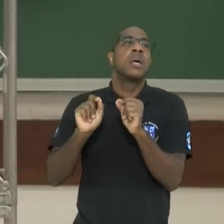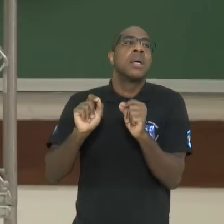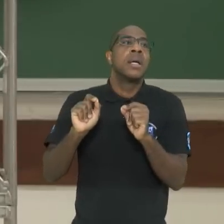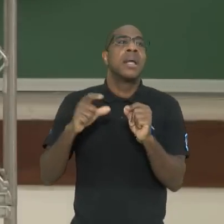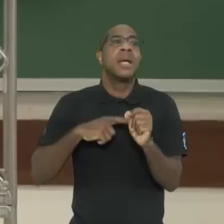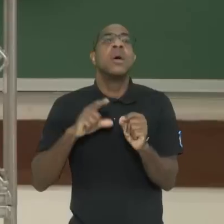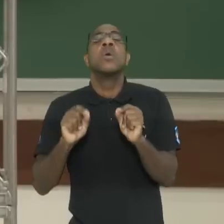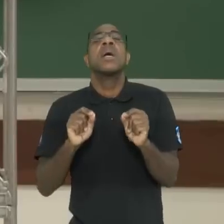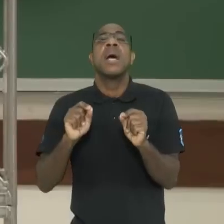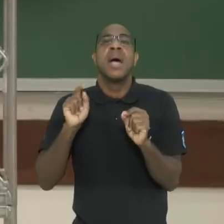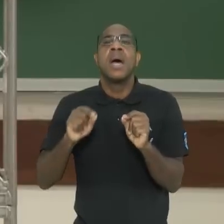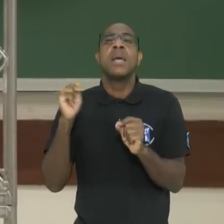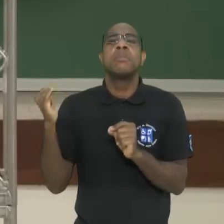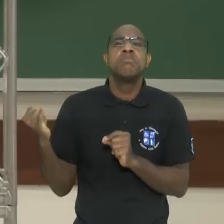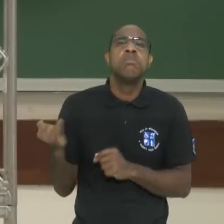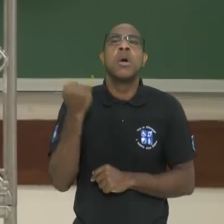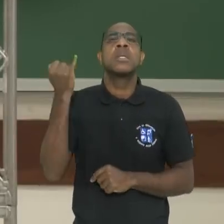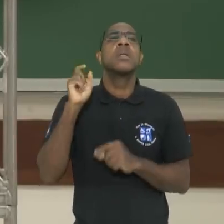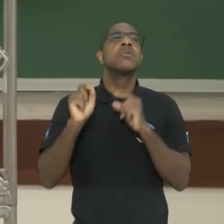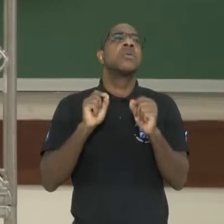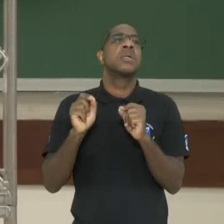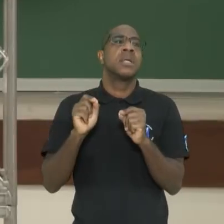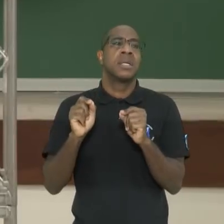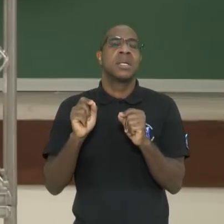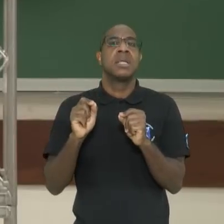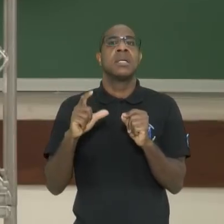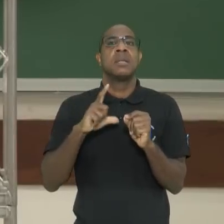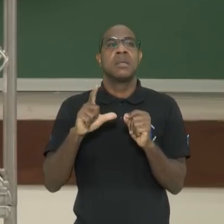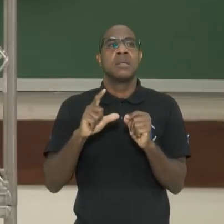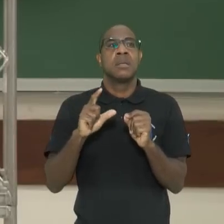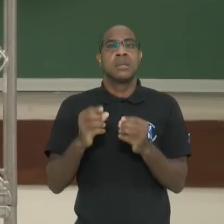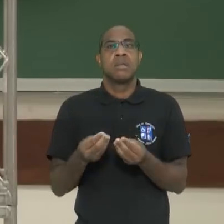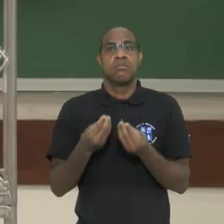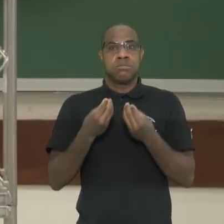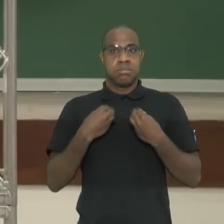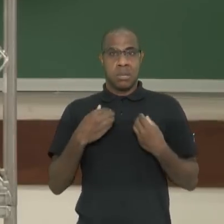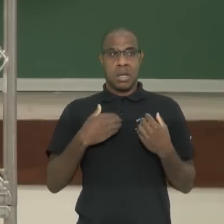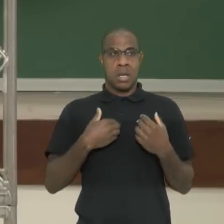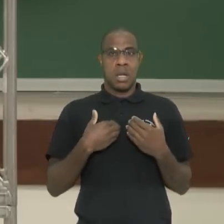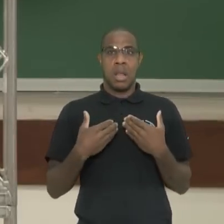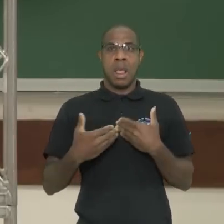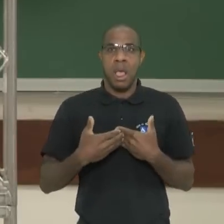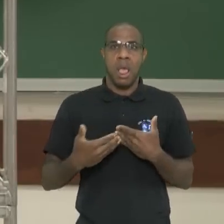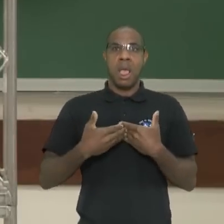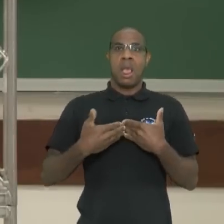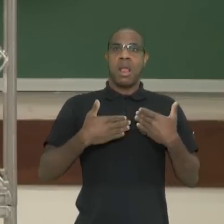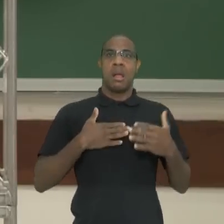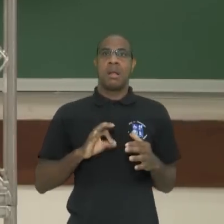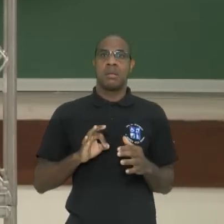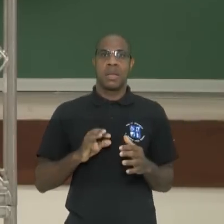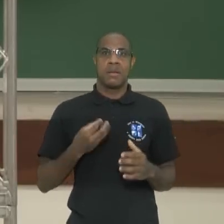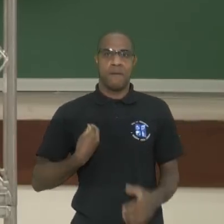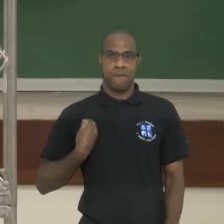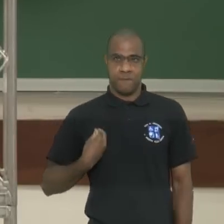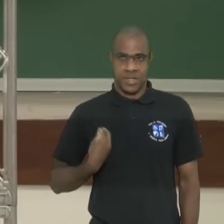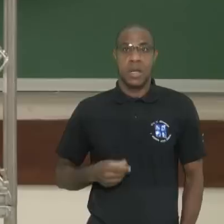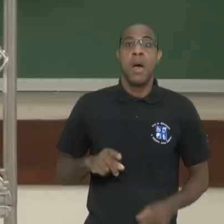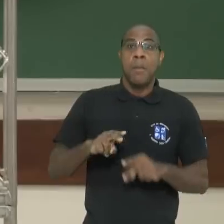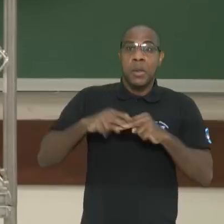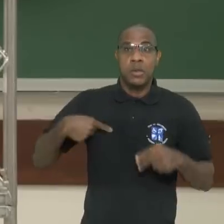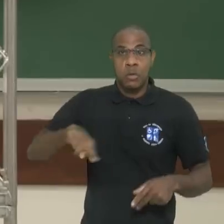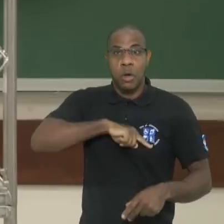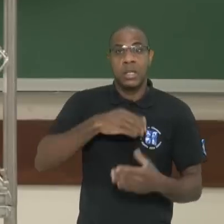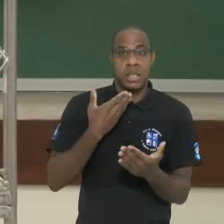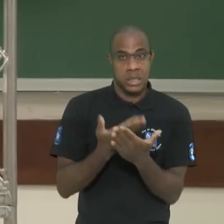ele é extremamente importante e interfere diretamente na nossa vida. Por isso a gente estuda e por isso a gente precisa conhecer um